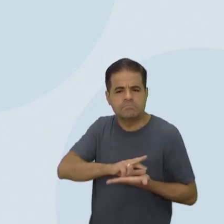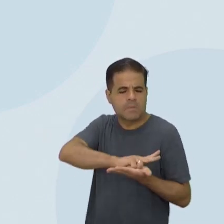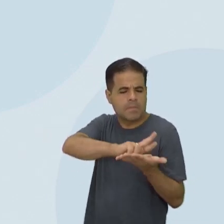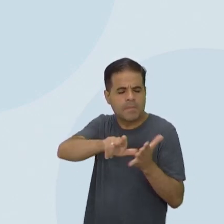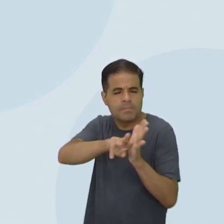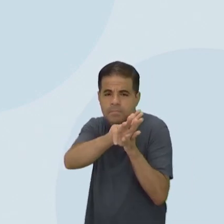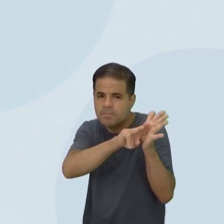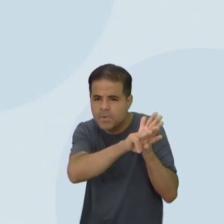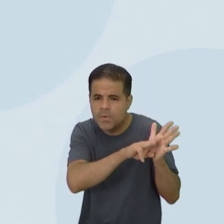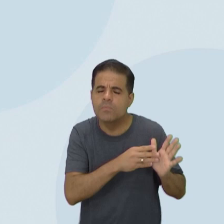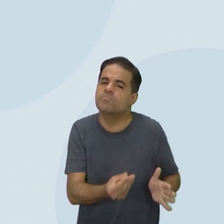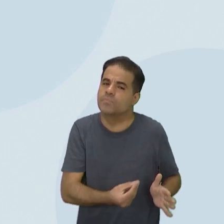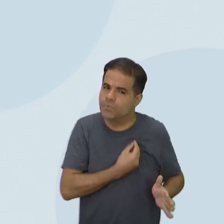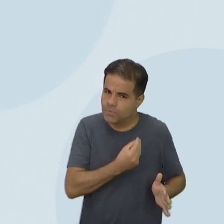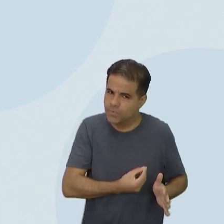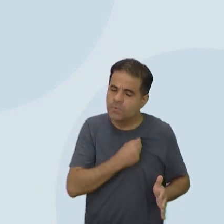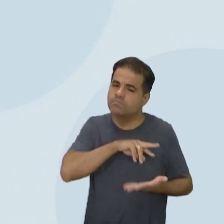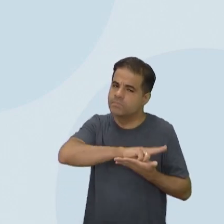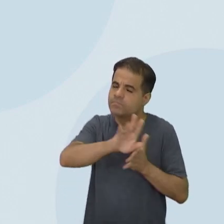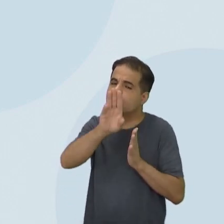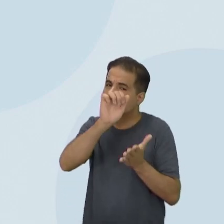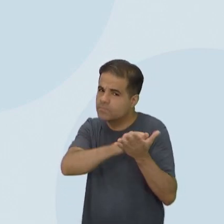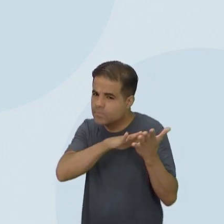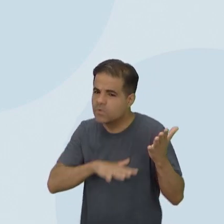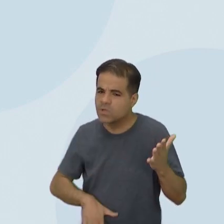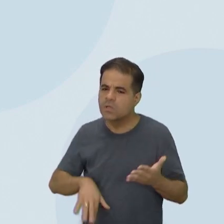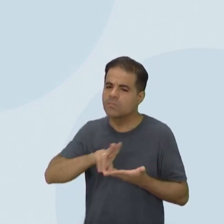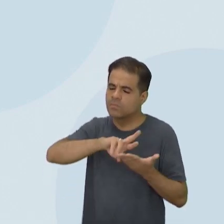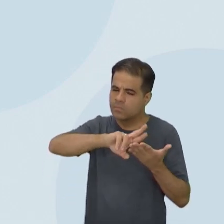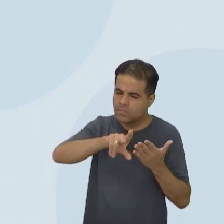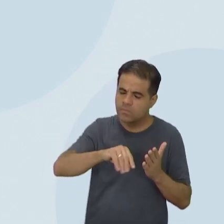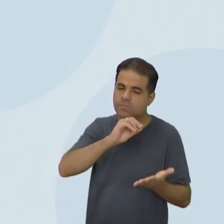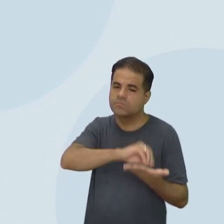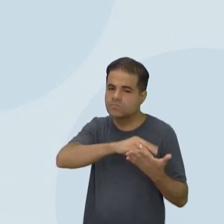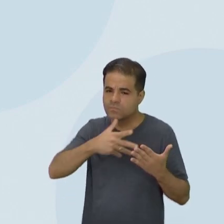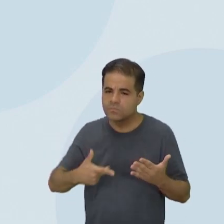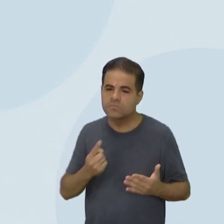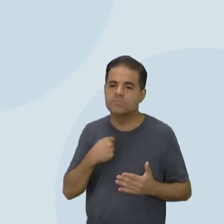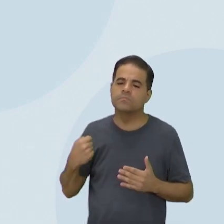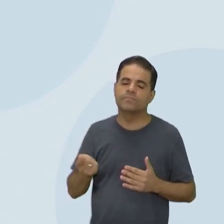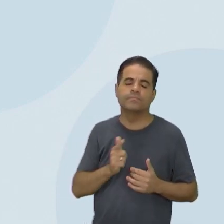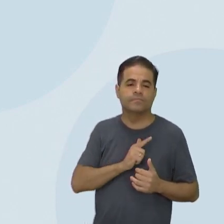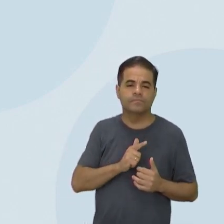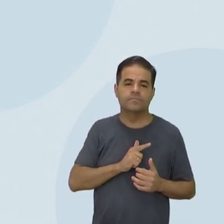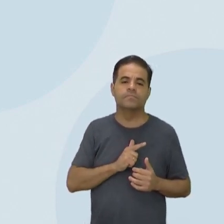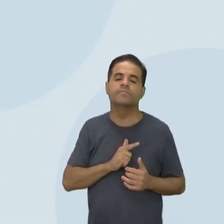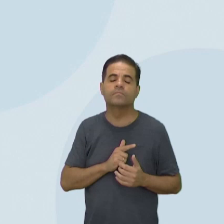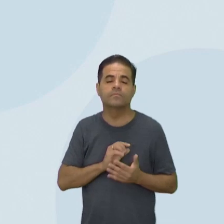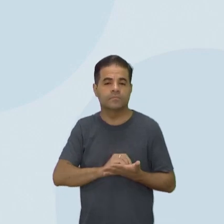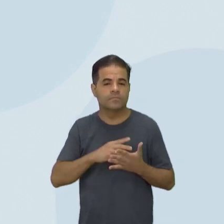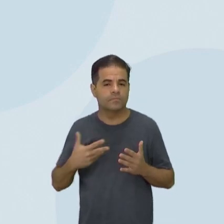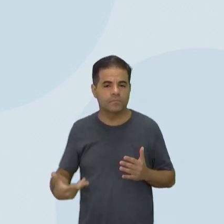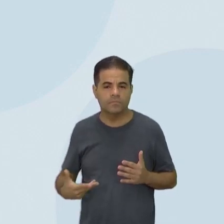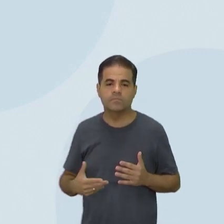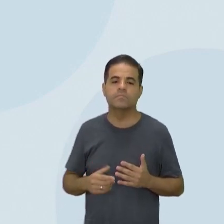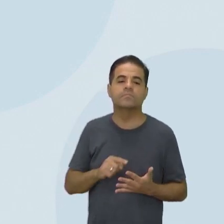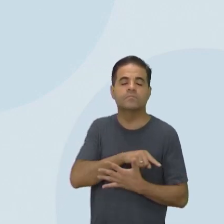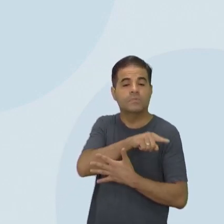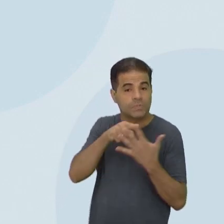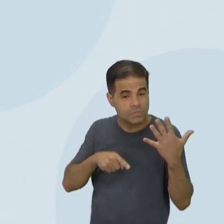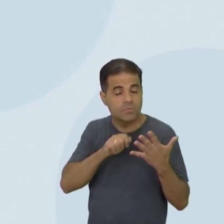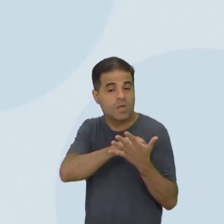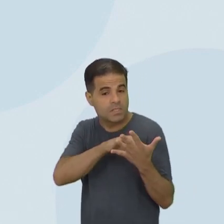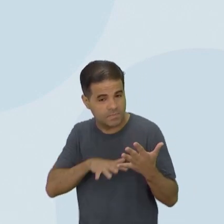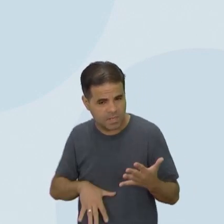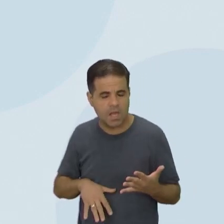várias metodologias ativas em várias atividades dos vários componentes que a gente tem. Então, a gente tem 5 componentes, 5 atividades em